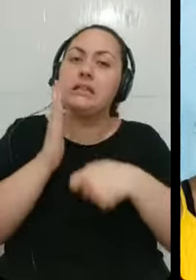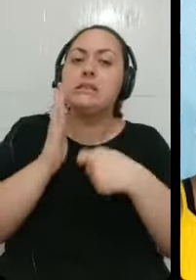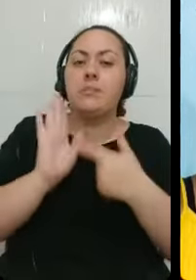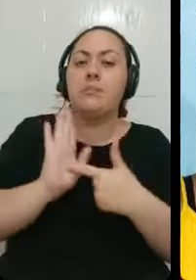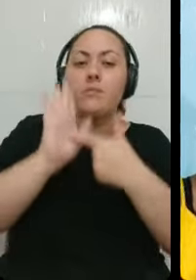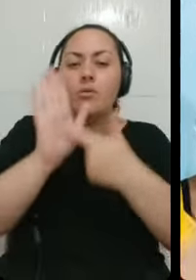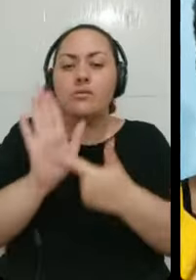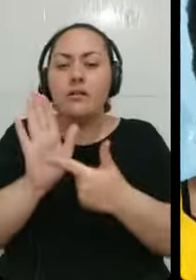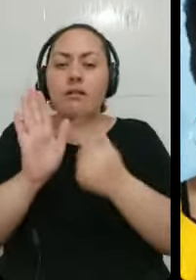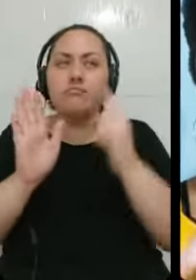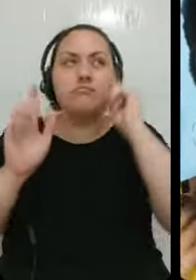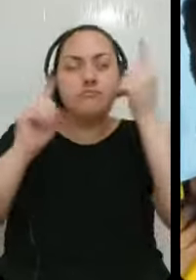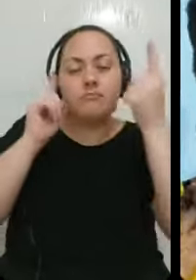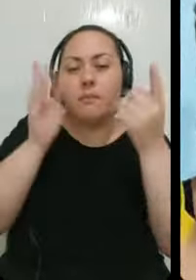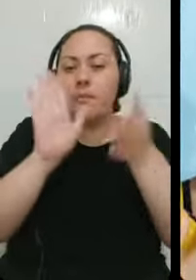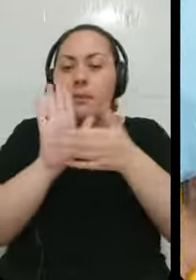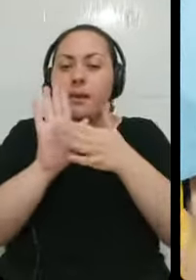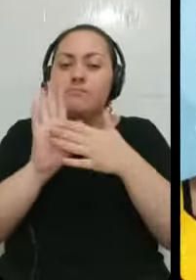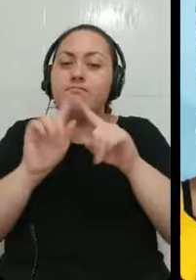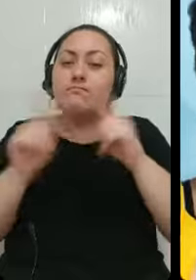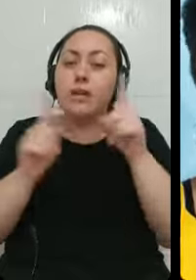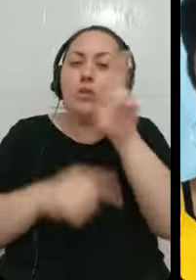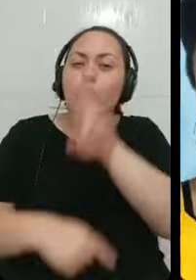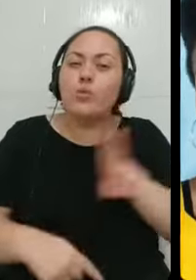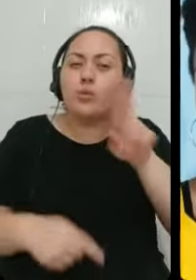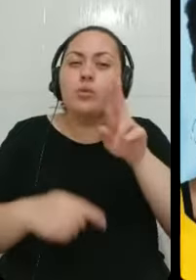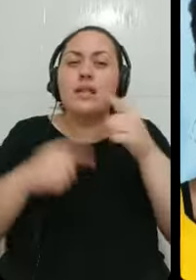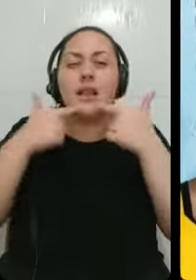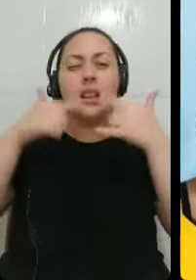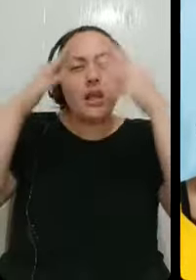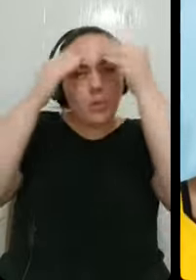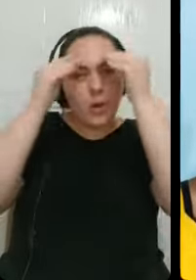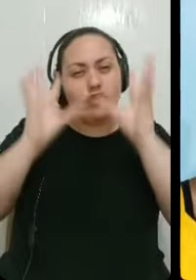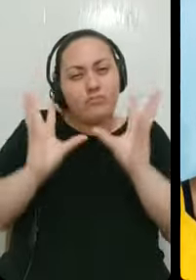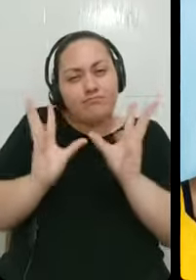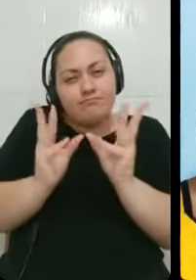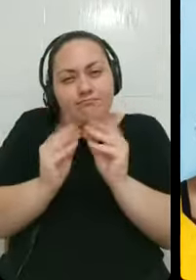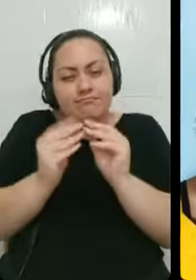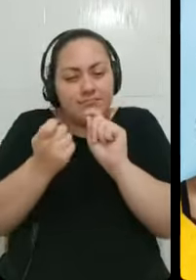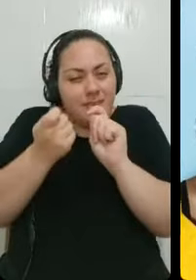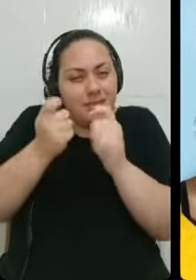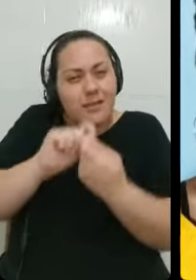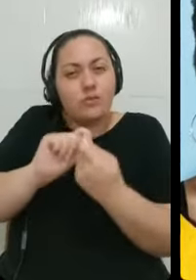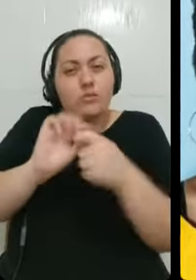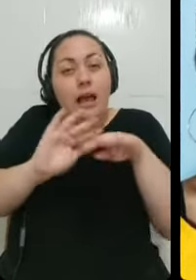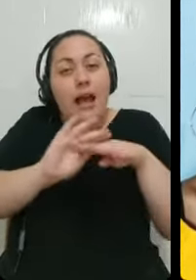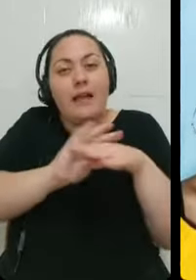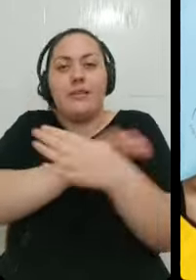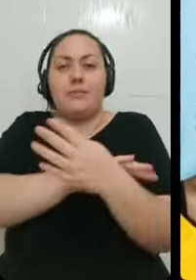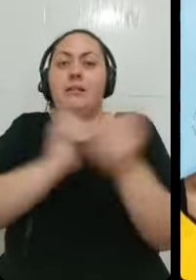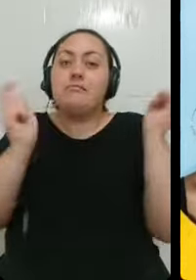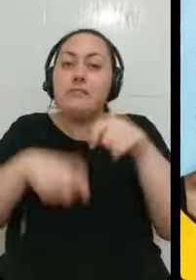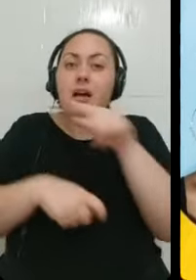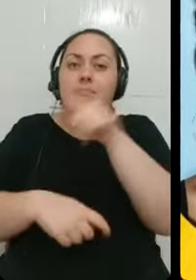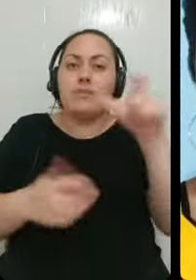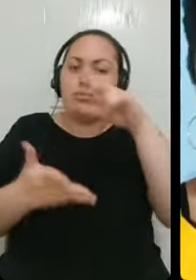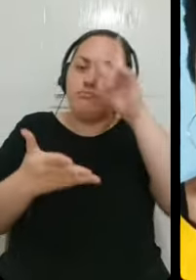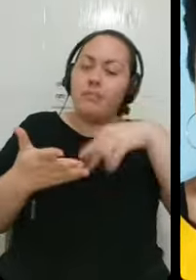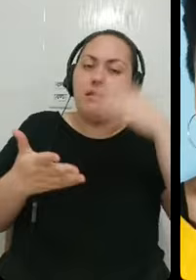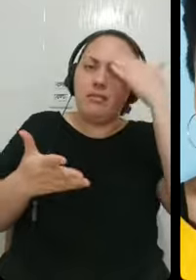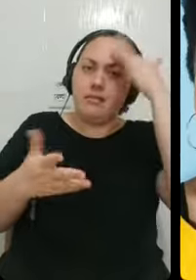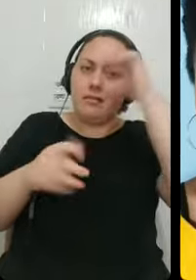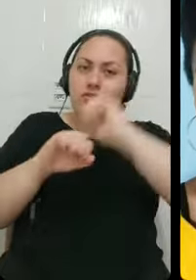mais simplificada, de uma linguagem que as pessoas entendam, porque às vezes a linguagem é muito técnica, E as pessoas não vão